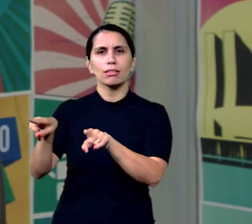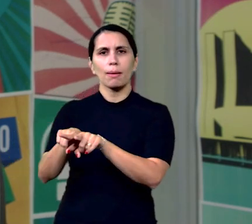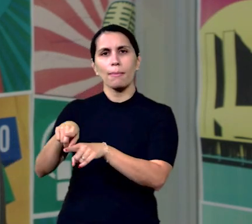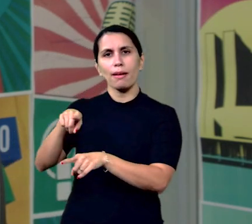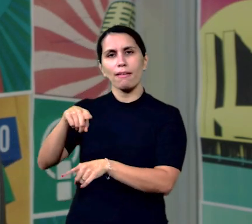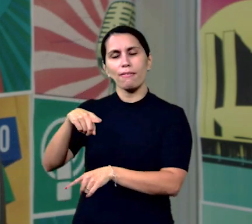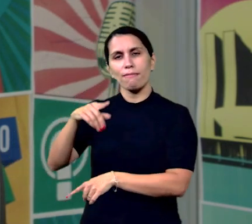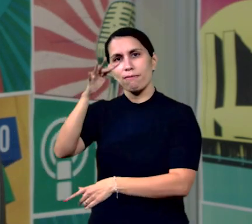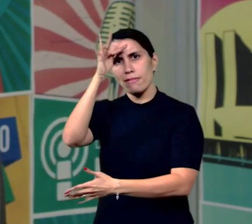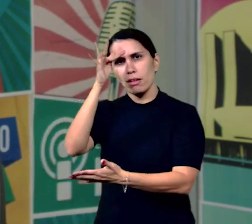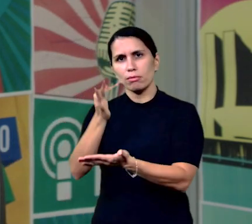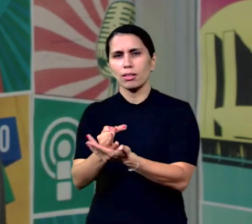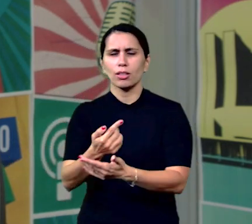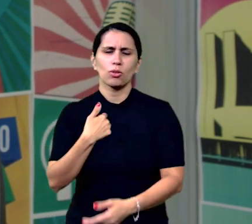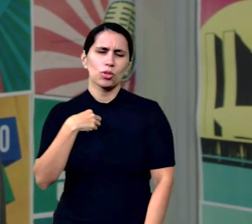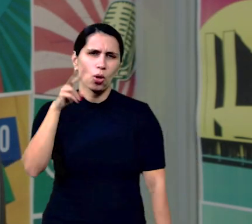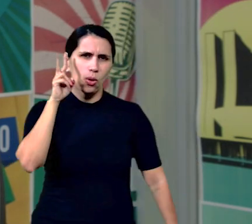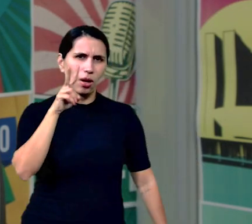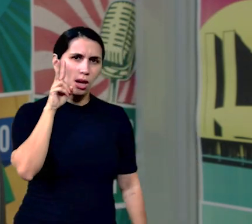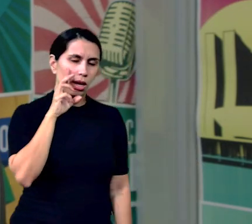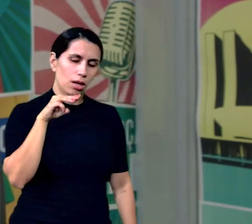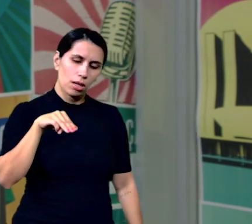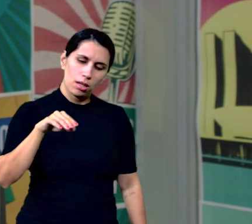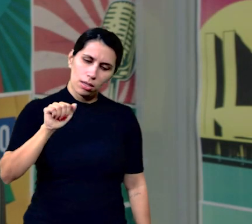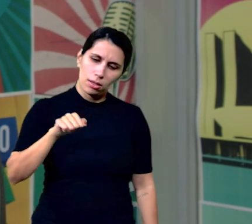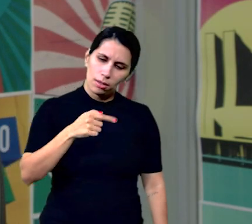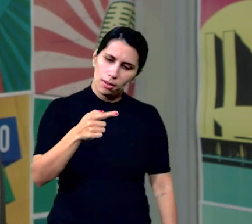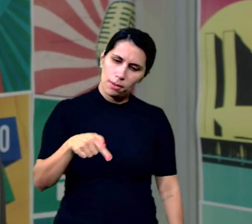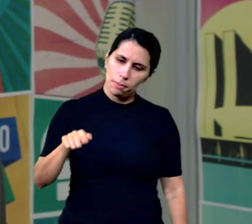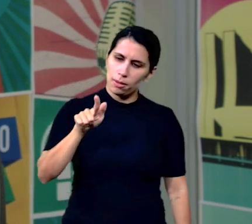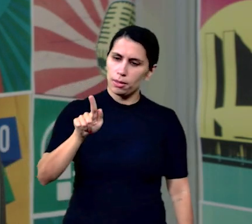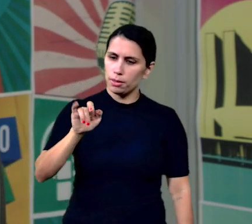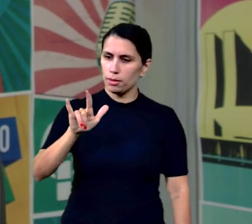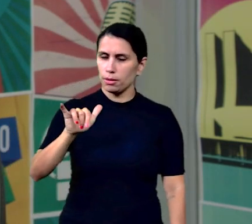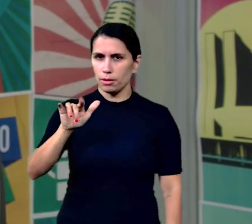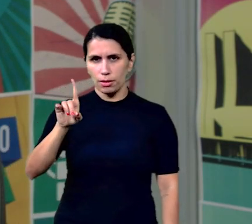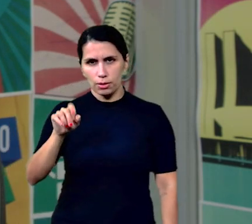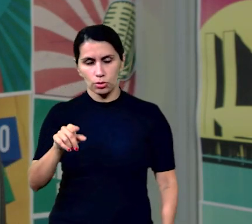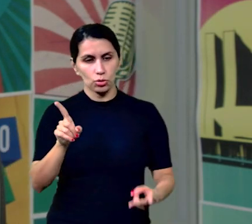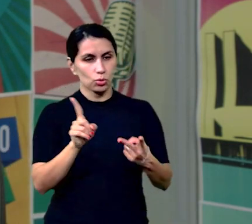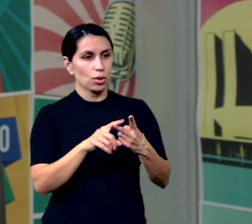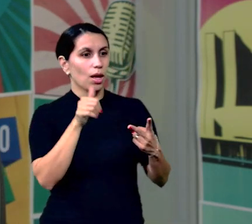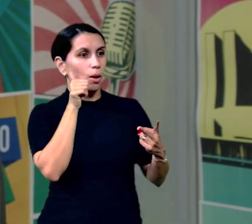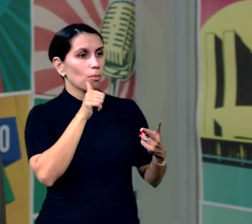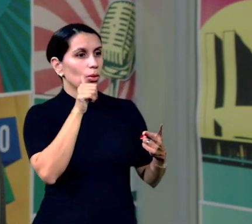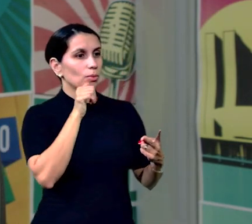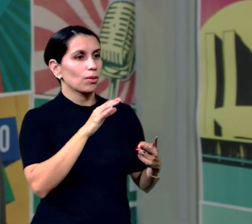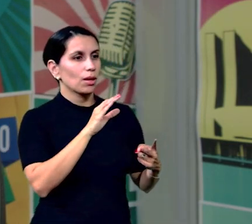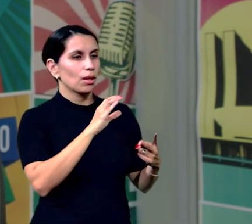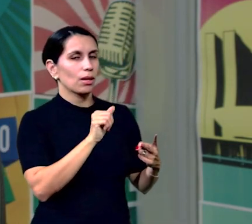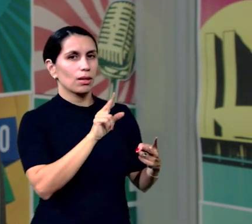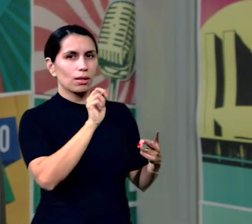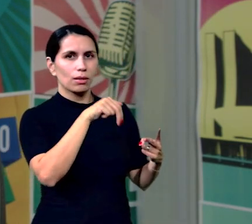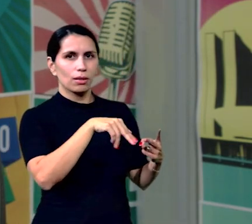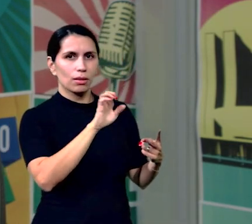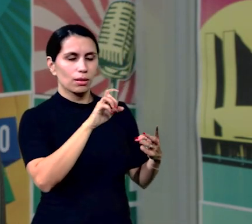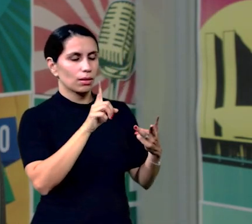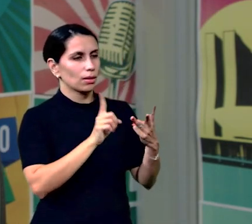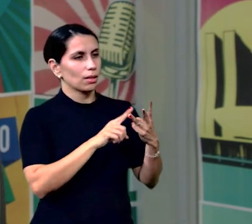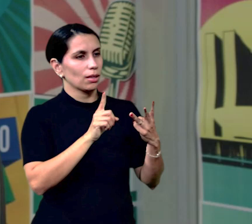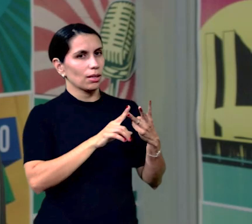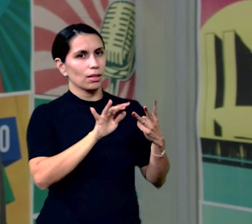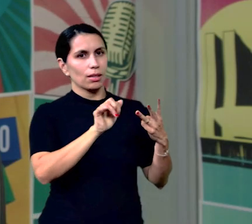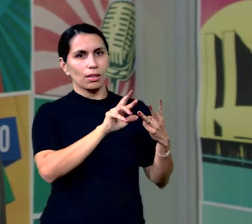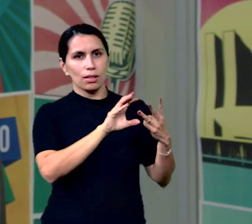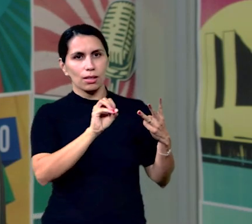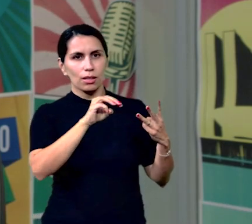andam juntos, quando eu lembro da mãe Gilda, né, quando eu lembro de Cauane, que foi apedrejada no Rio de Janeiro, né, quando eu lembro, né, do terreiro da